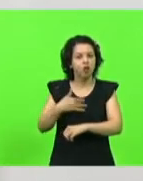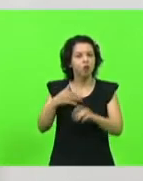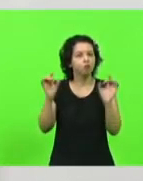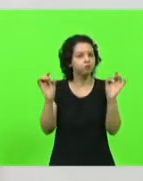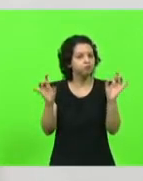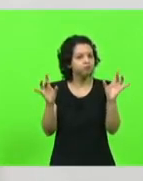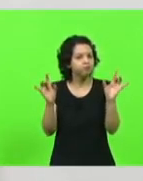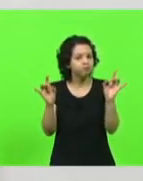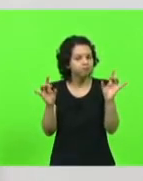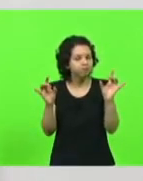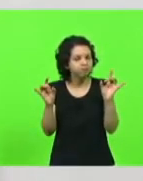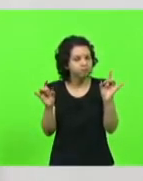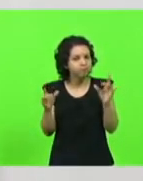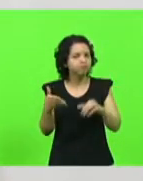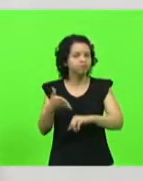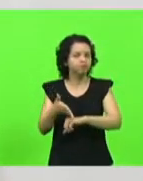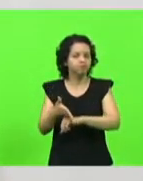realizar